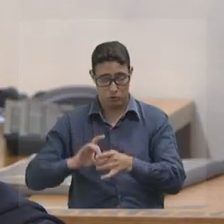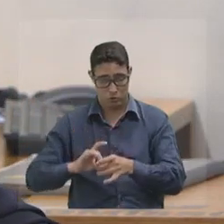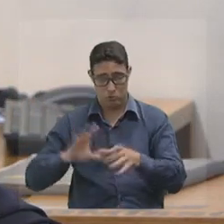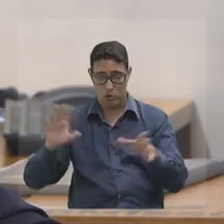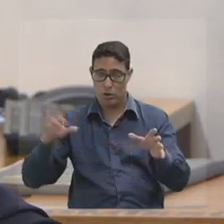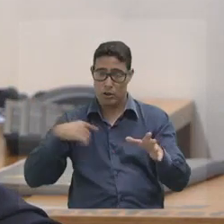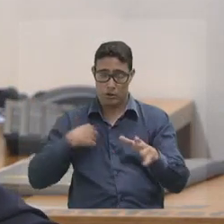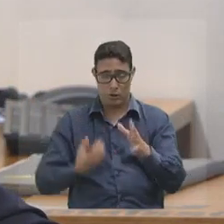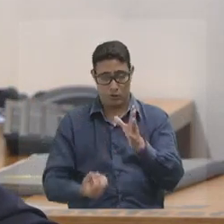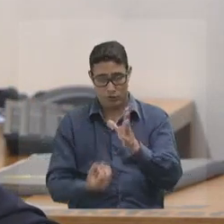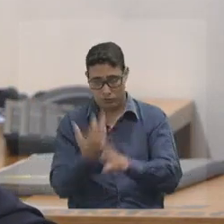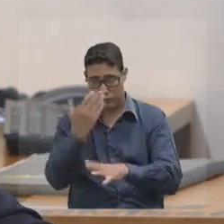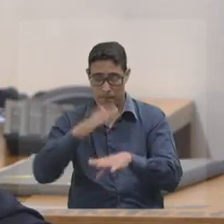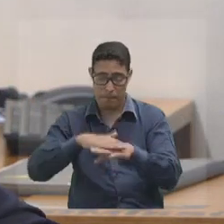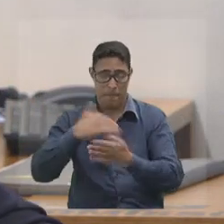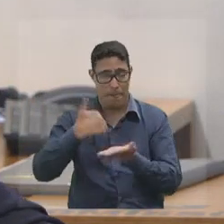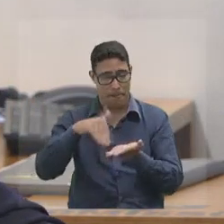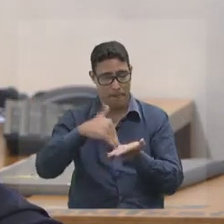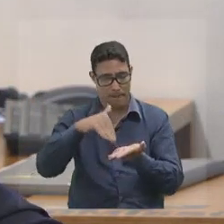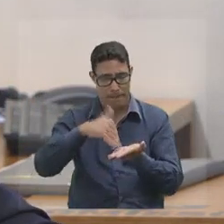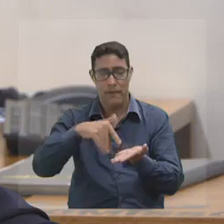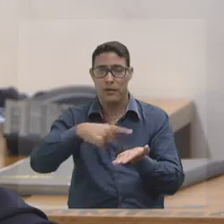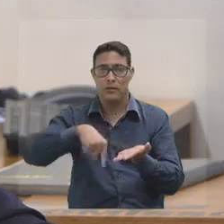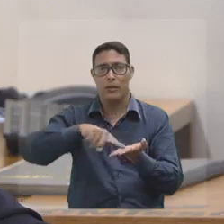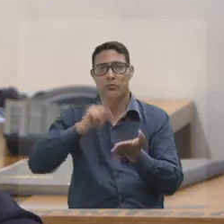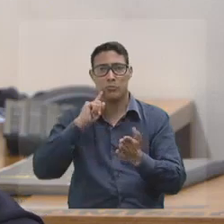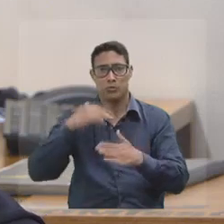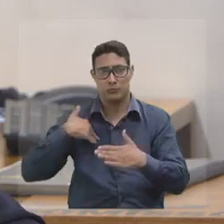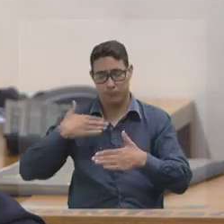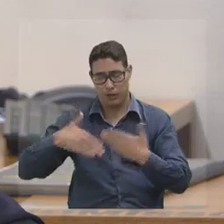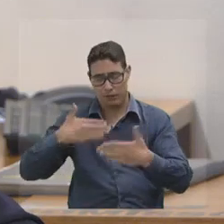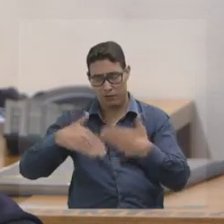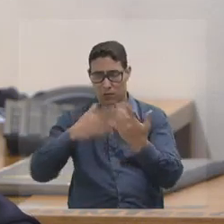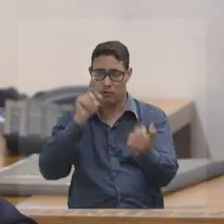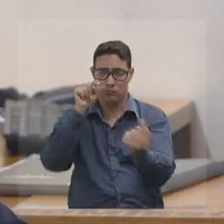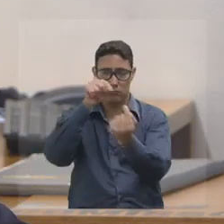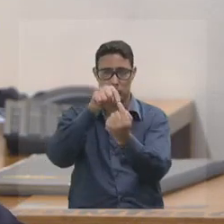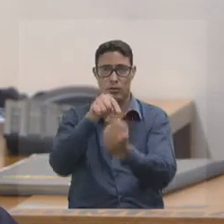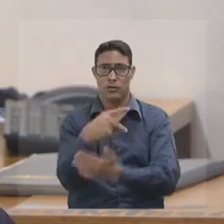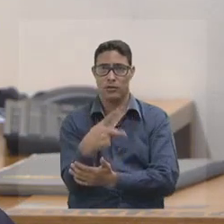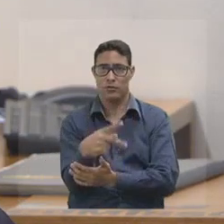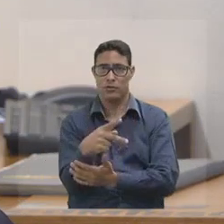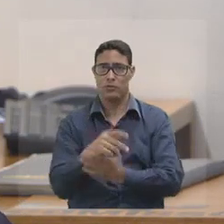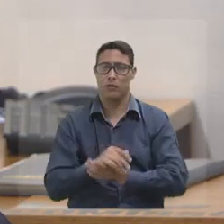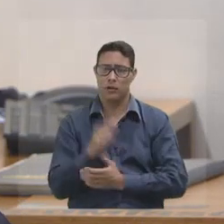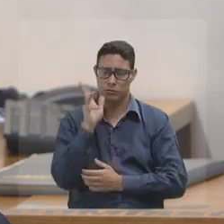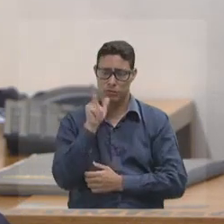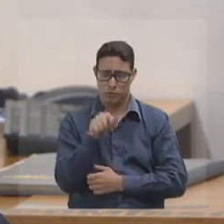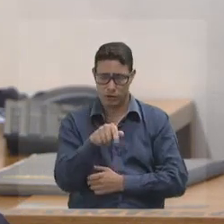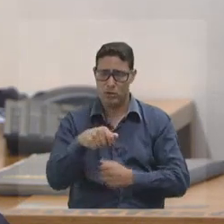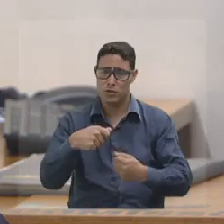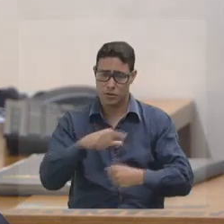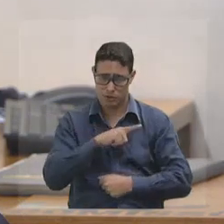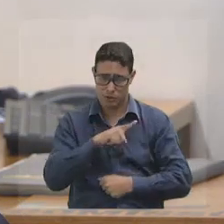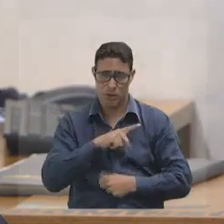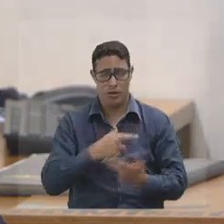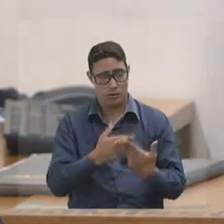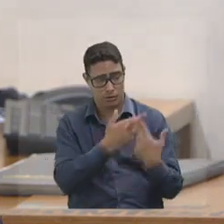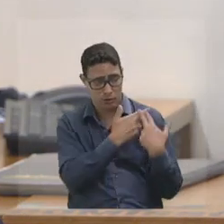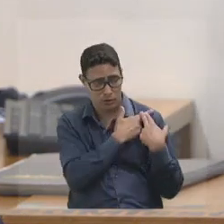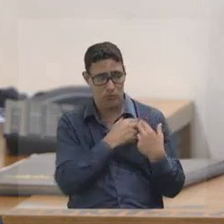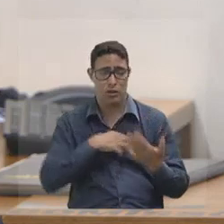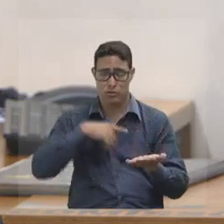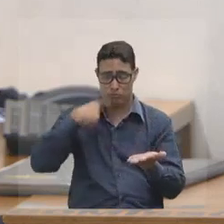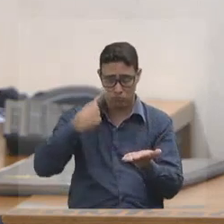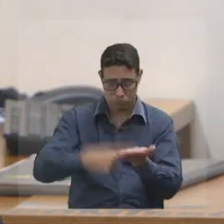fundação da secretaria para a gente poder Podemos avançarmos nesse sentido eu acho que nós temos que nós temos este deveres comprometimento